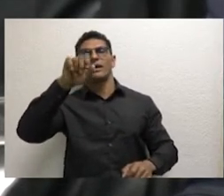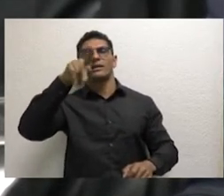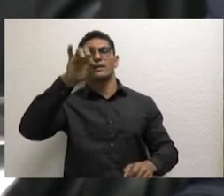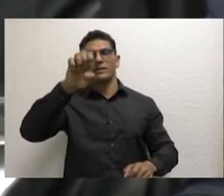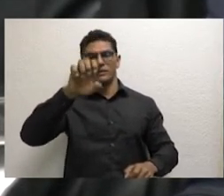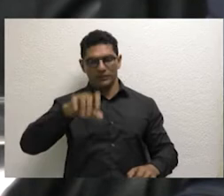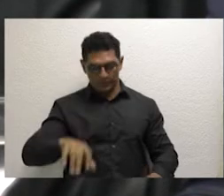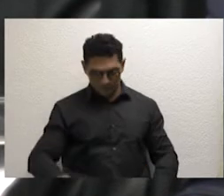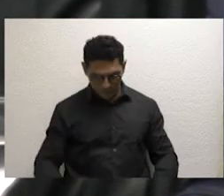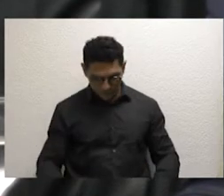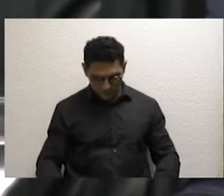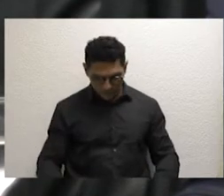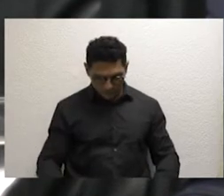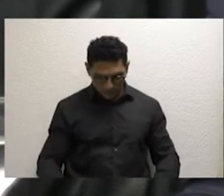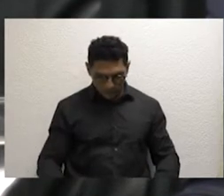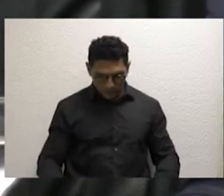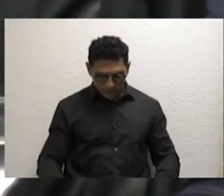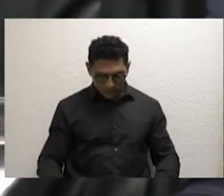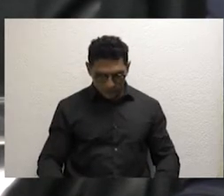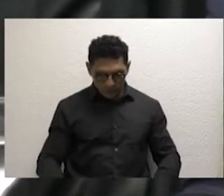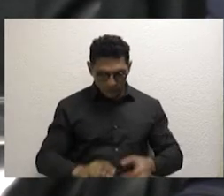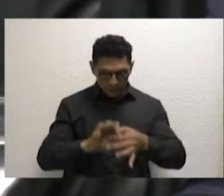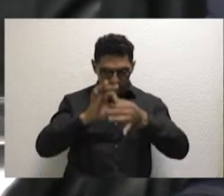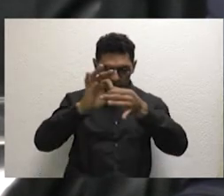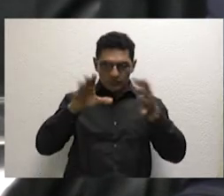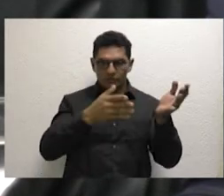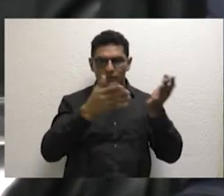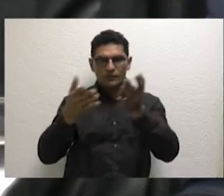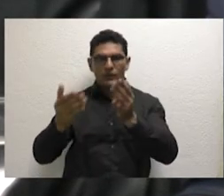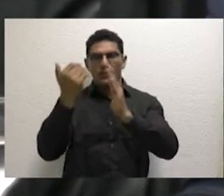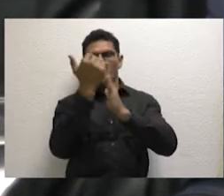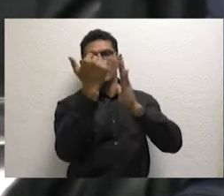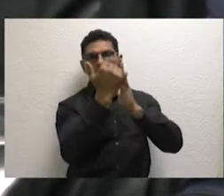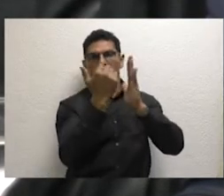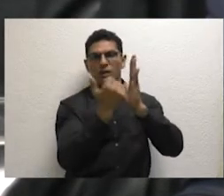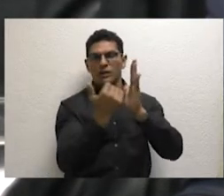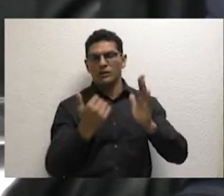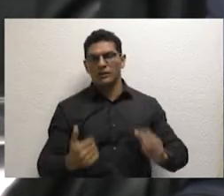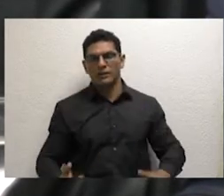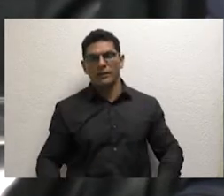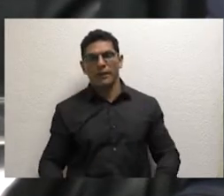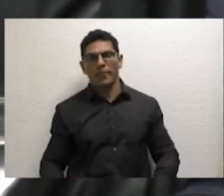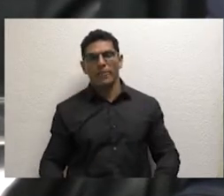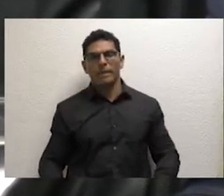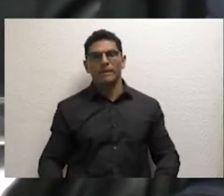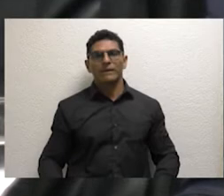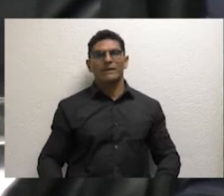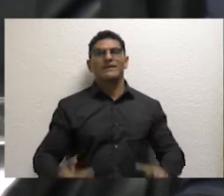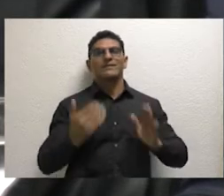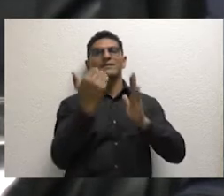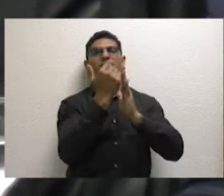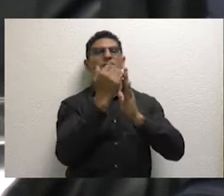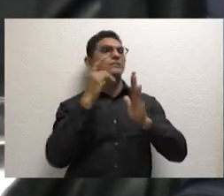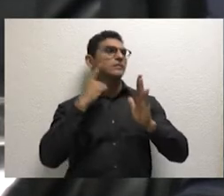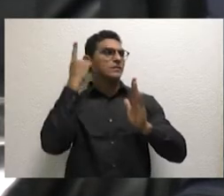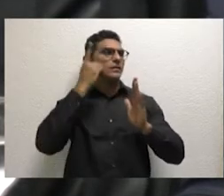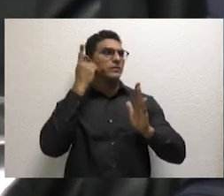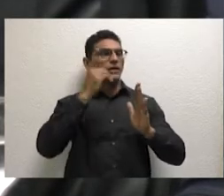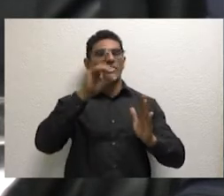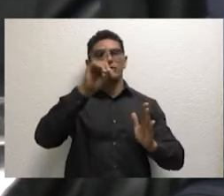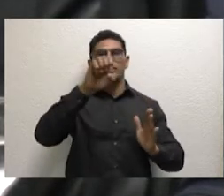então concedo o tempo pela ordem deputado Dermilson vossa silência